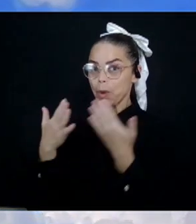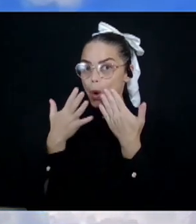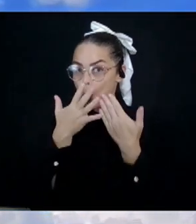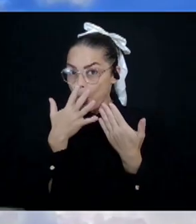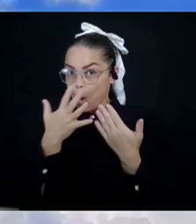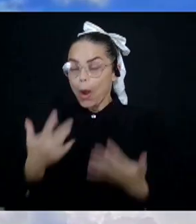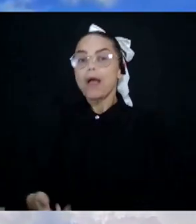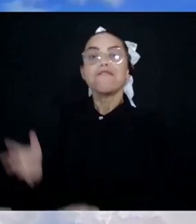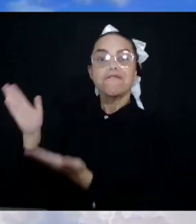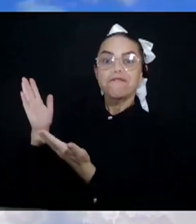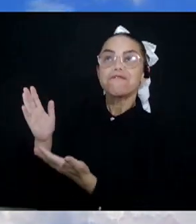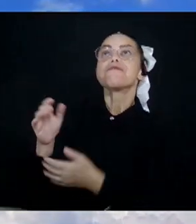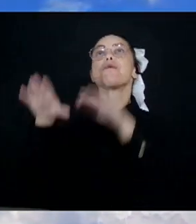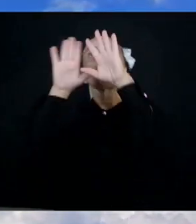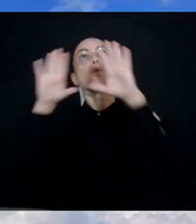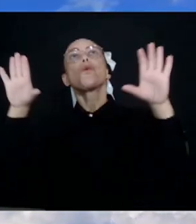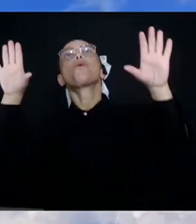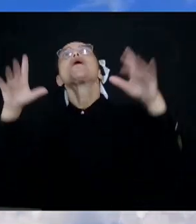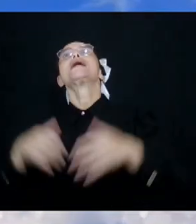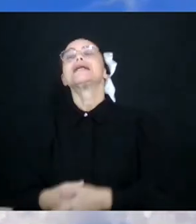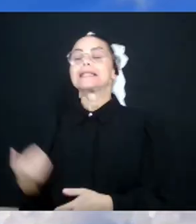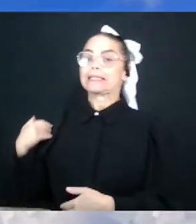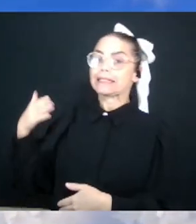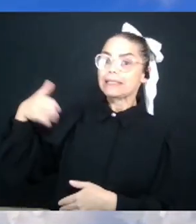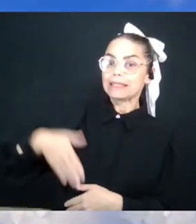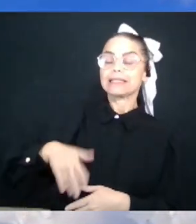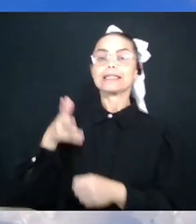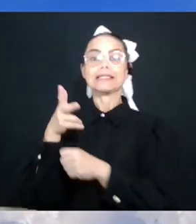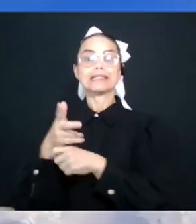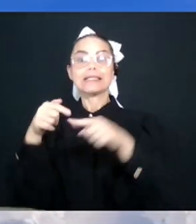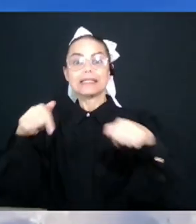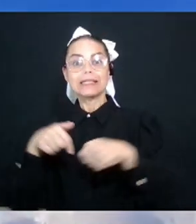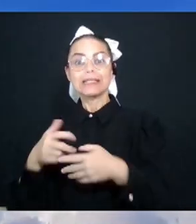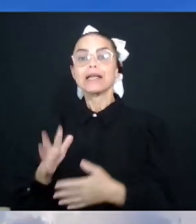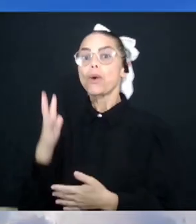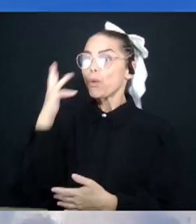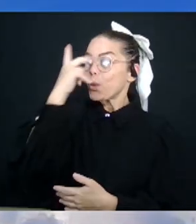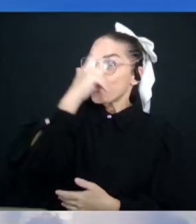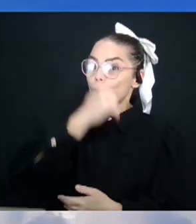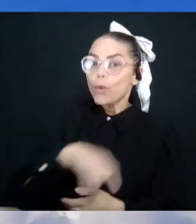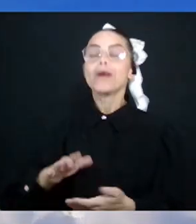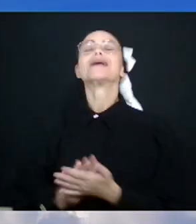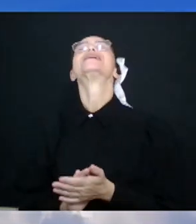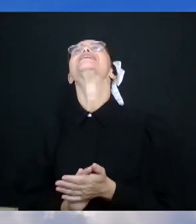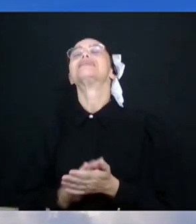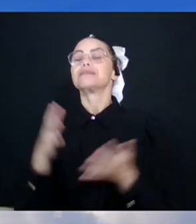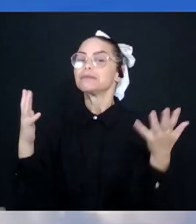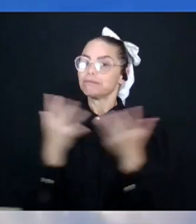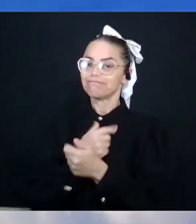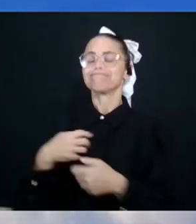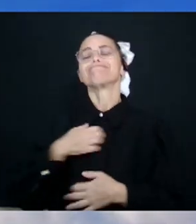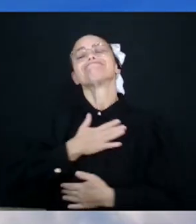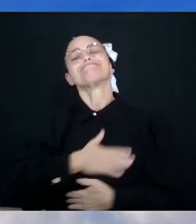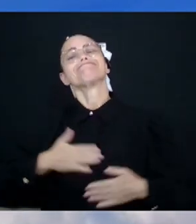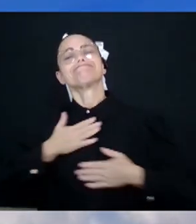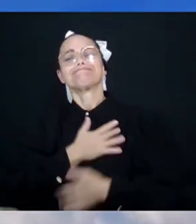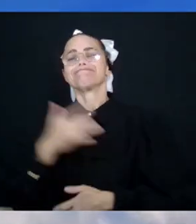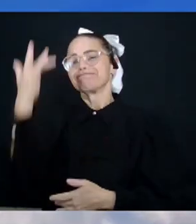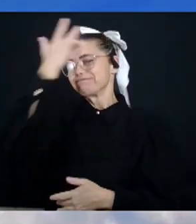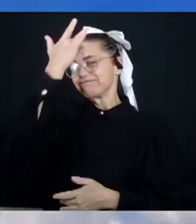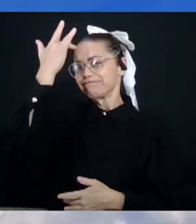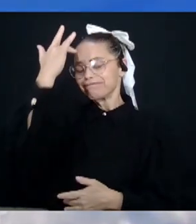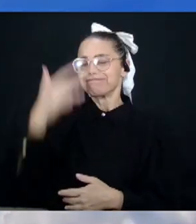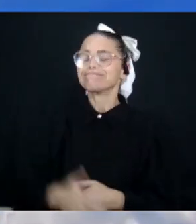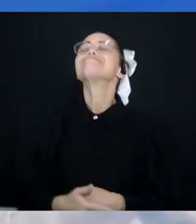eu fiz quando estava vindo aqui para o estúdio, é maravilhoso, isso faz um bem para nossa saúde mental que você não tem noção. Vamos